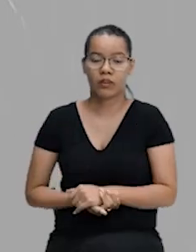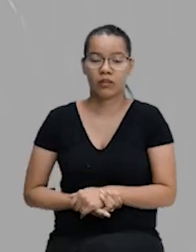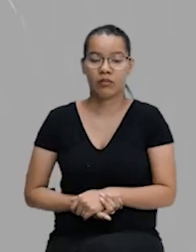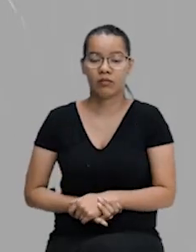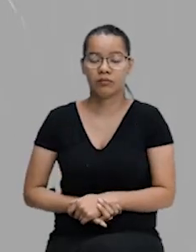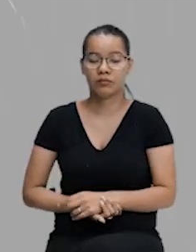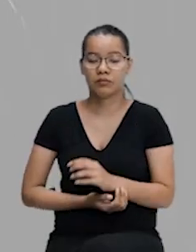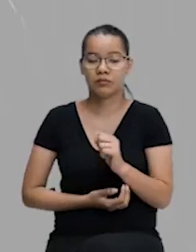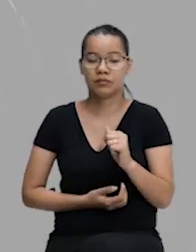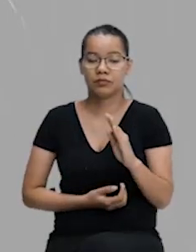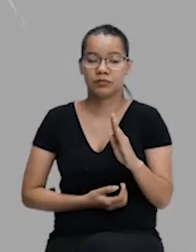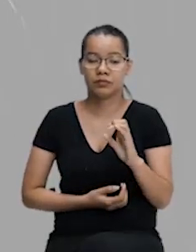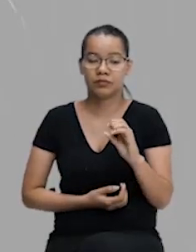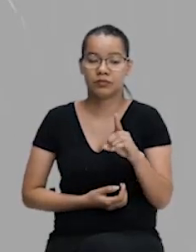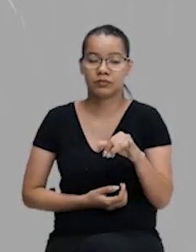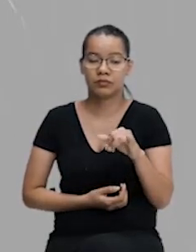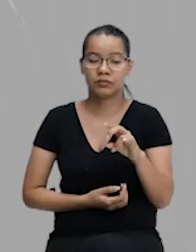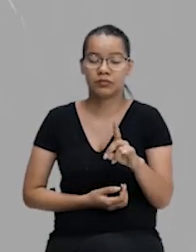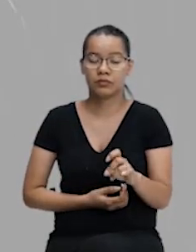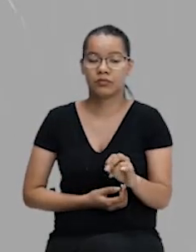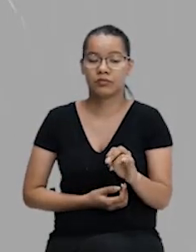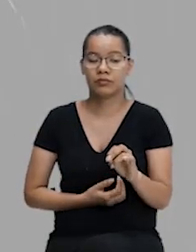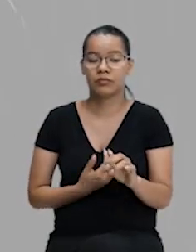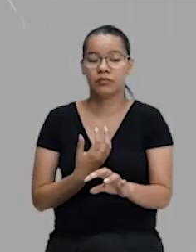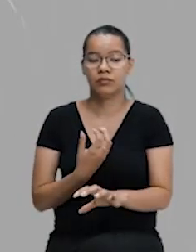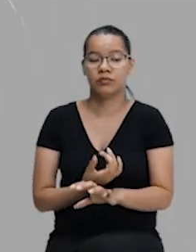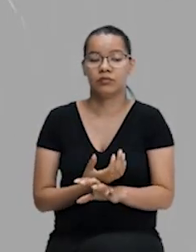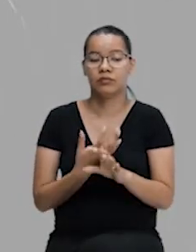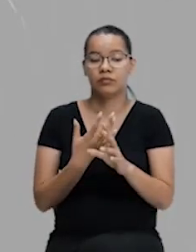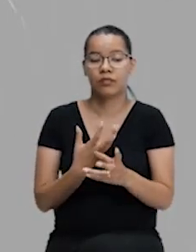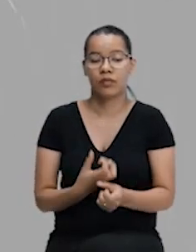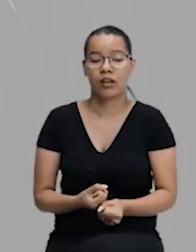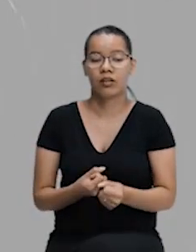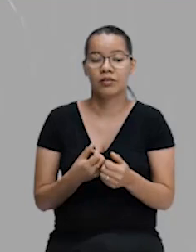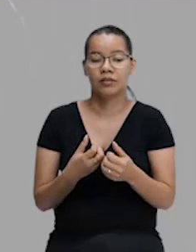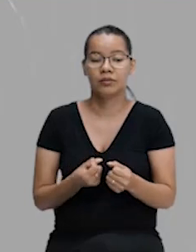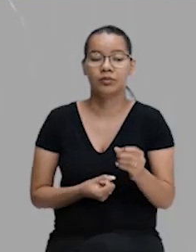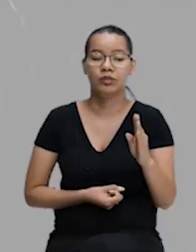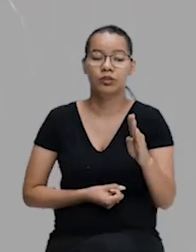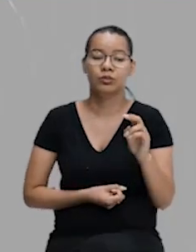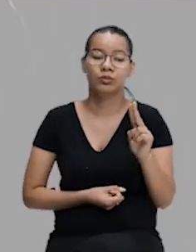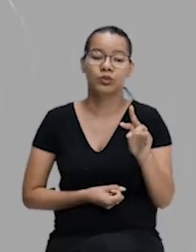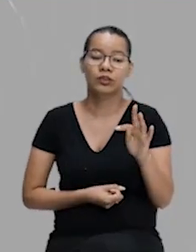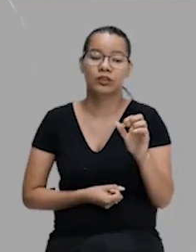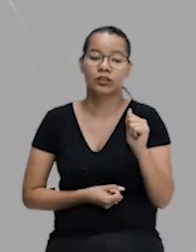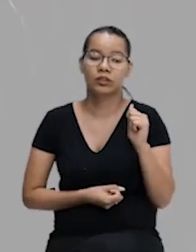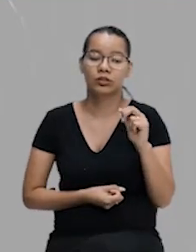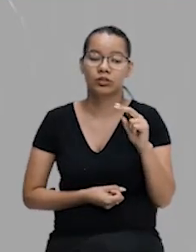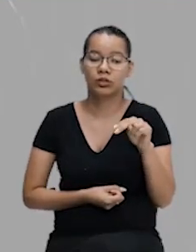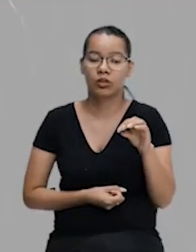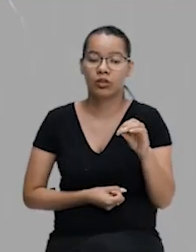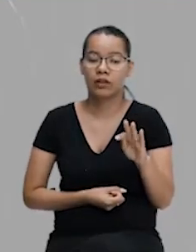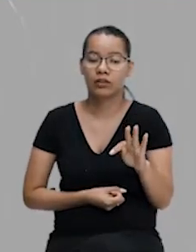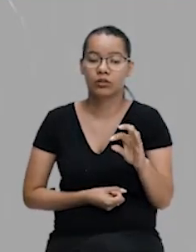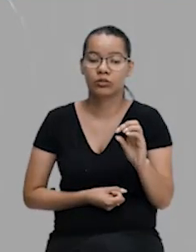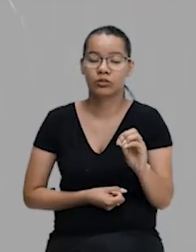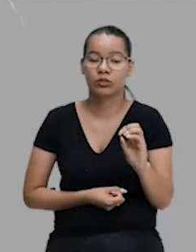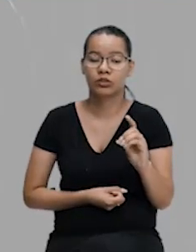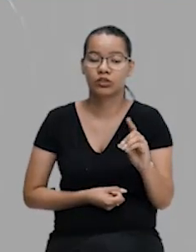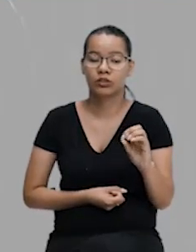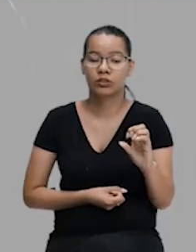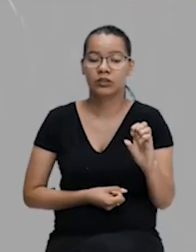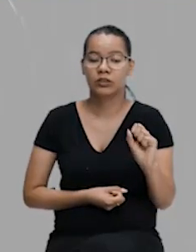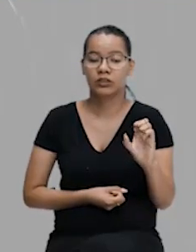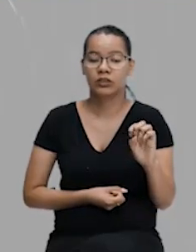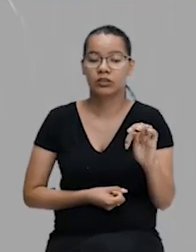o butanoato de etila. Aqui é a sua estrutura. Ó. 4 carbonos, butanoato de